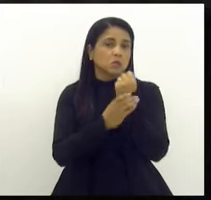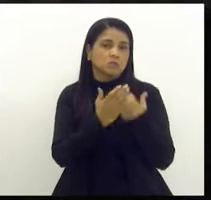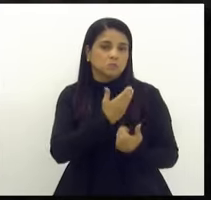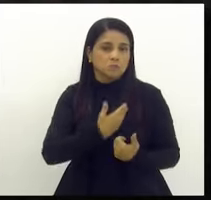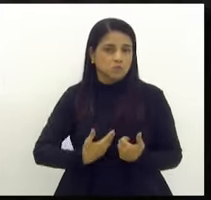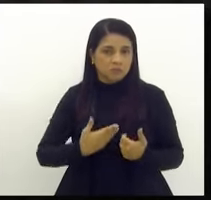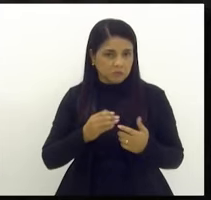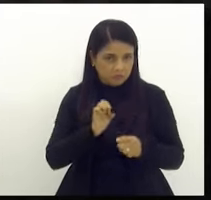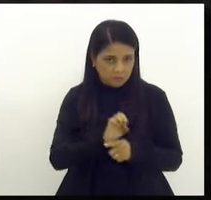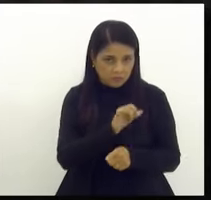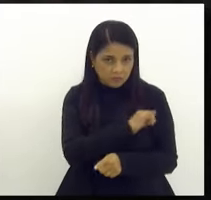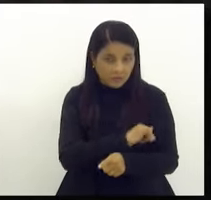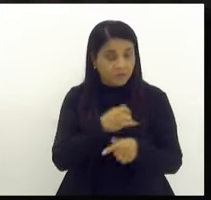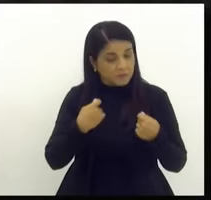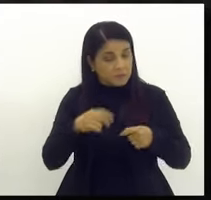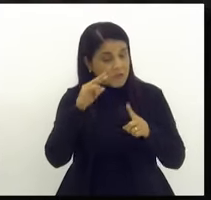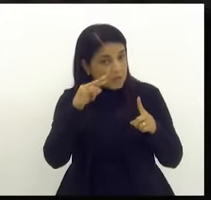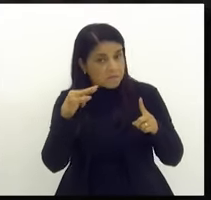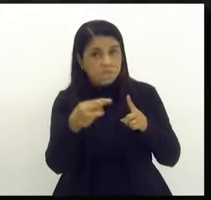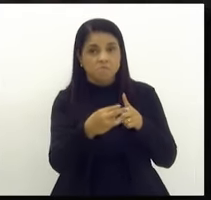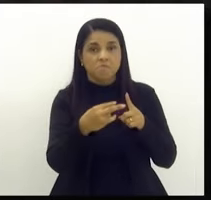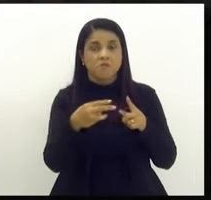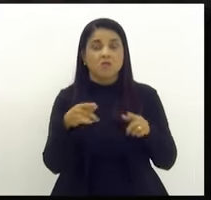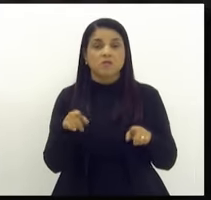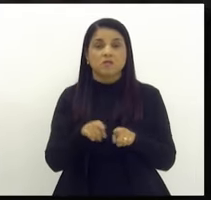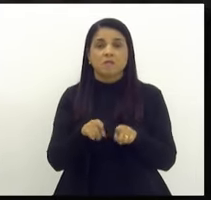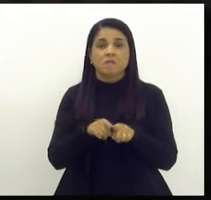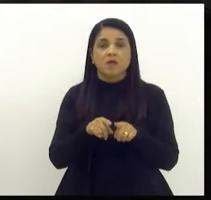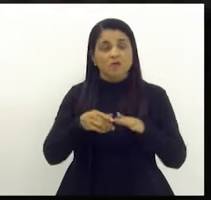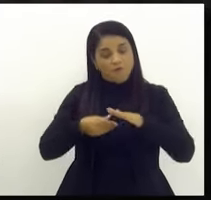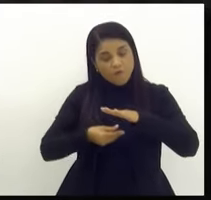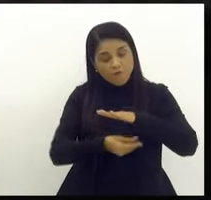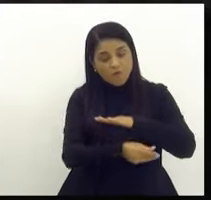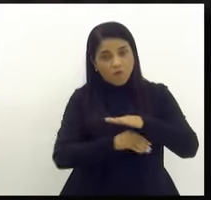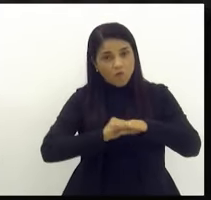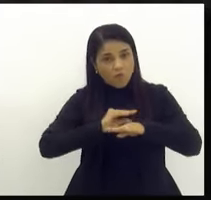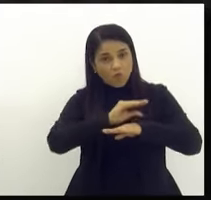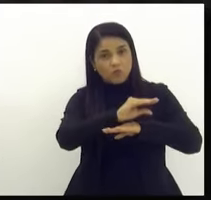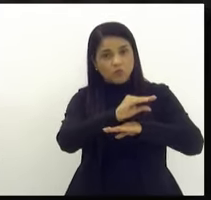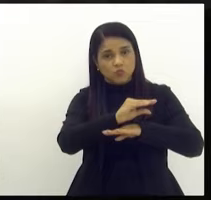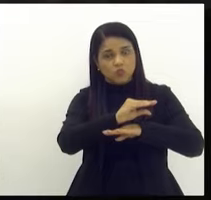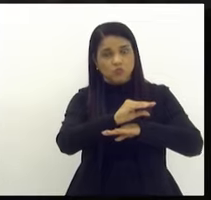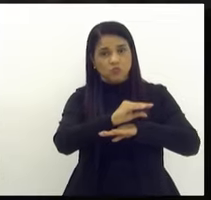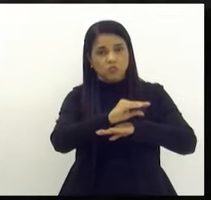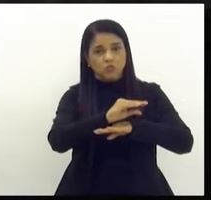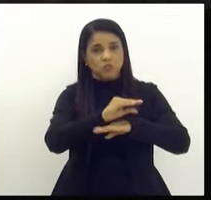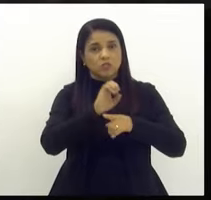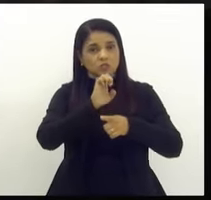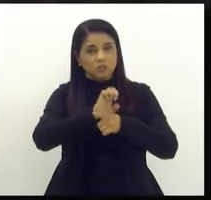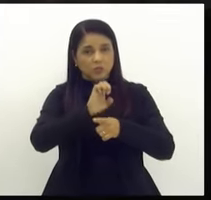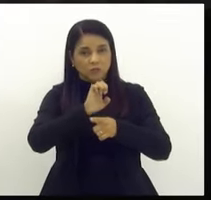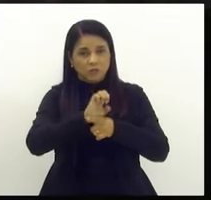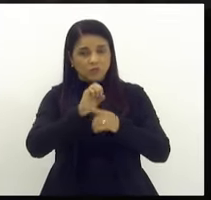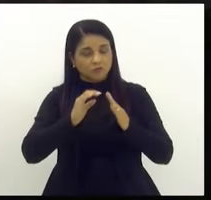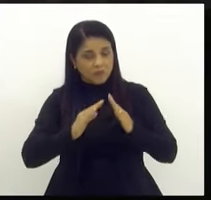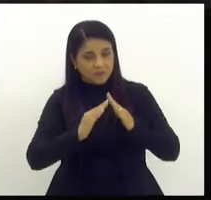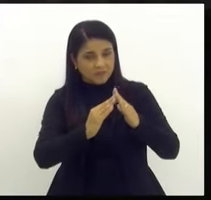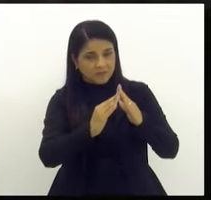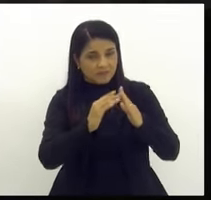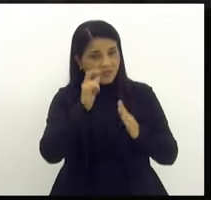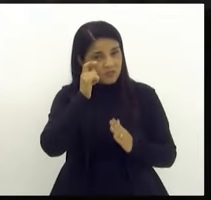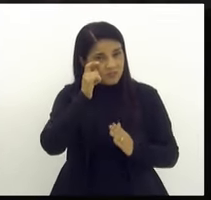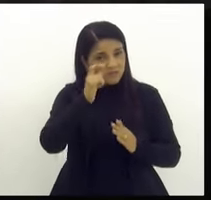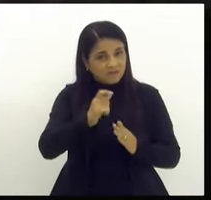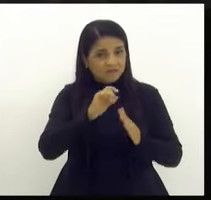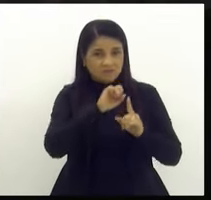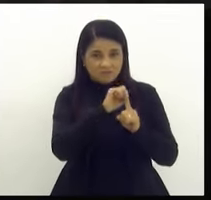importante pra gente olhar ô observar aqui o fundo de Estadual de habitação de interesse